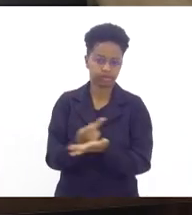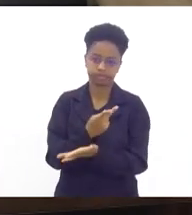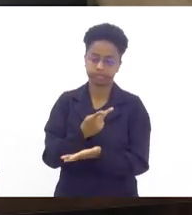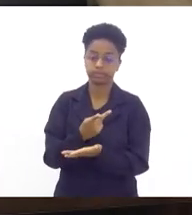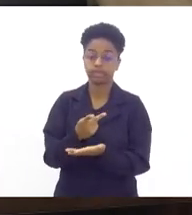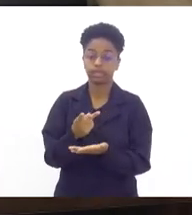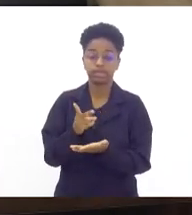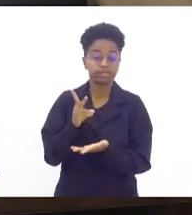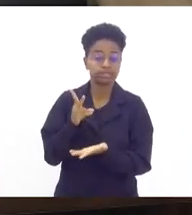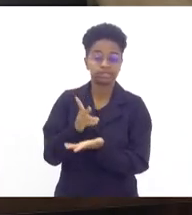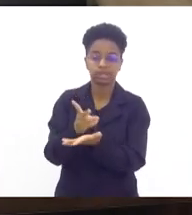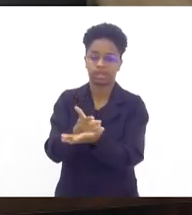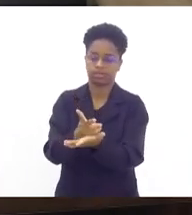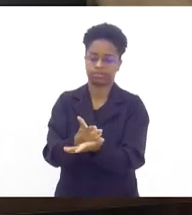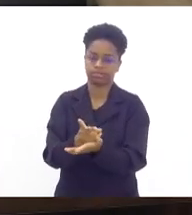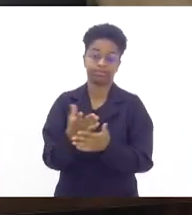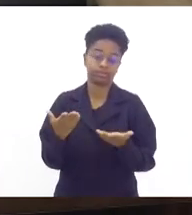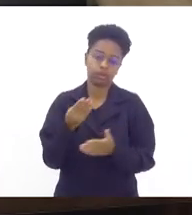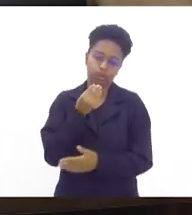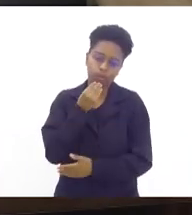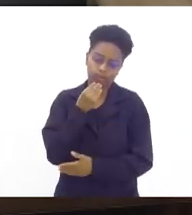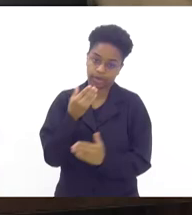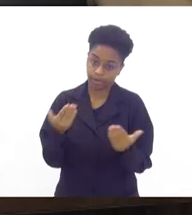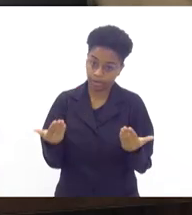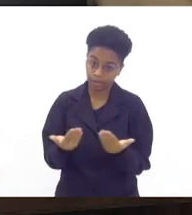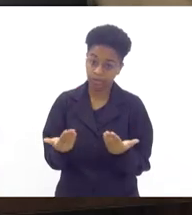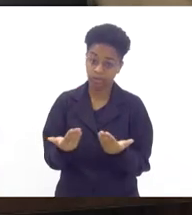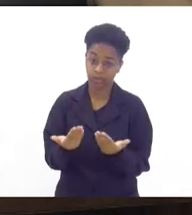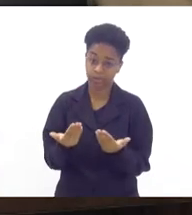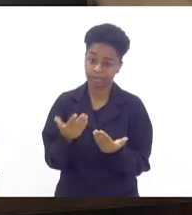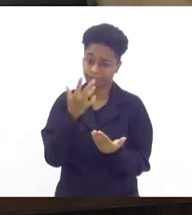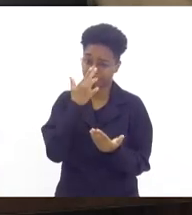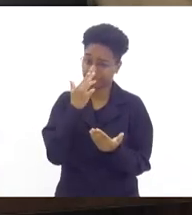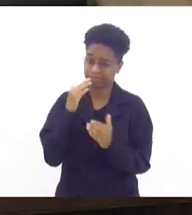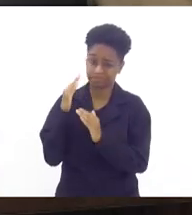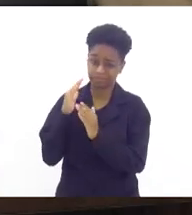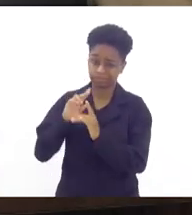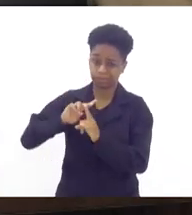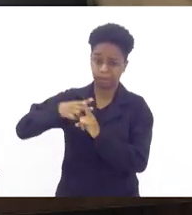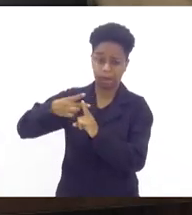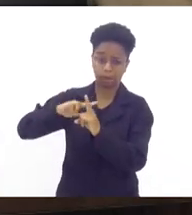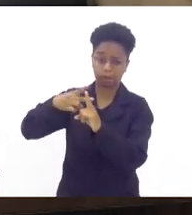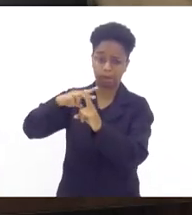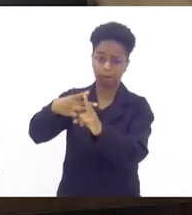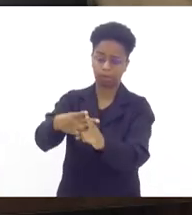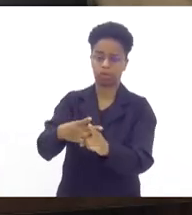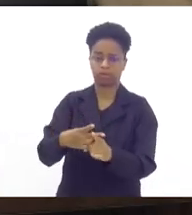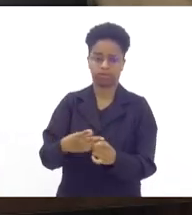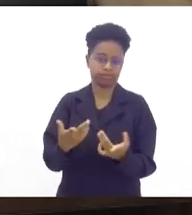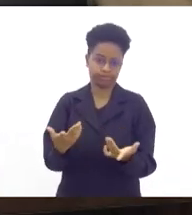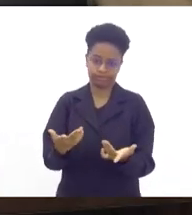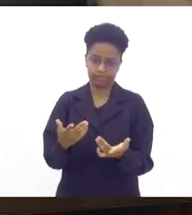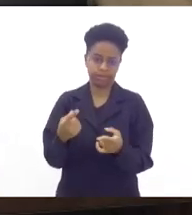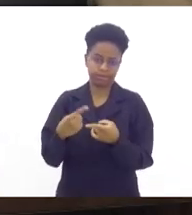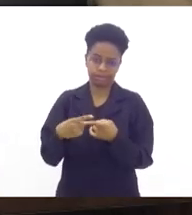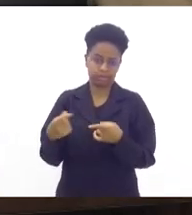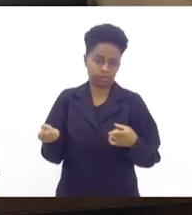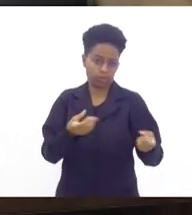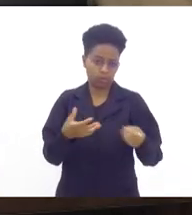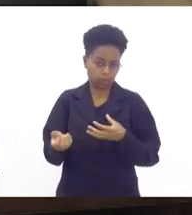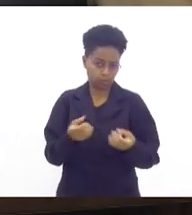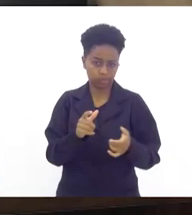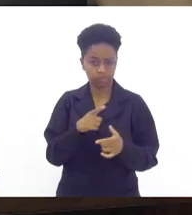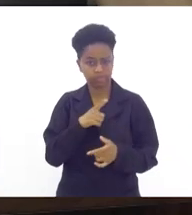eu creio que Claro hoje em dia vai aumentando né a atualização vai trazendo